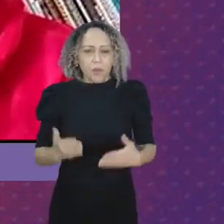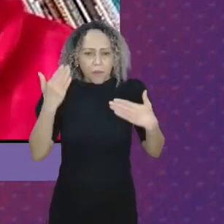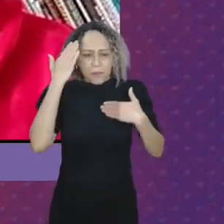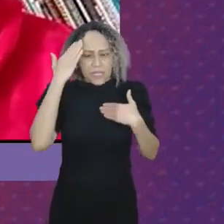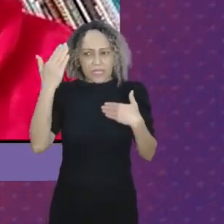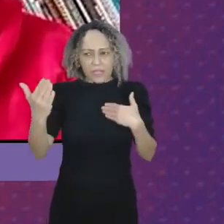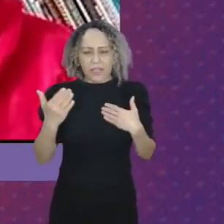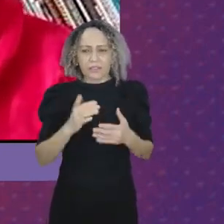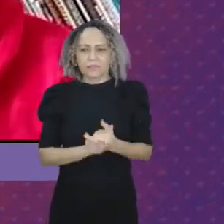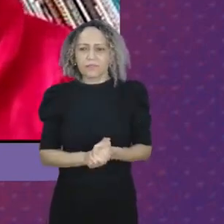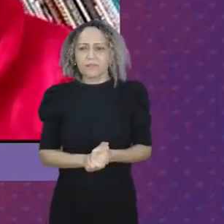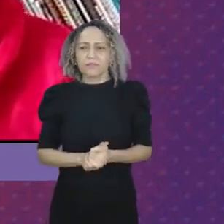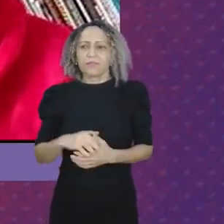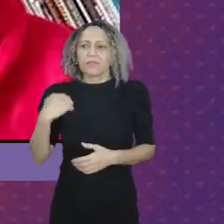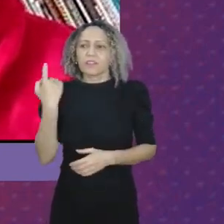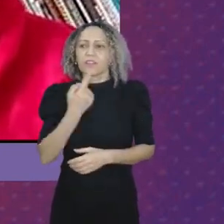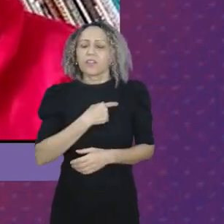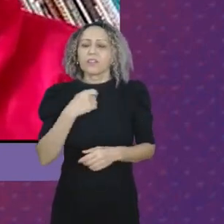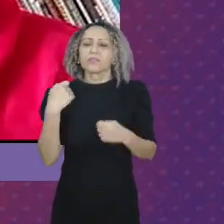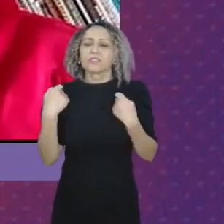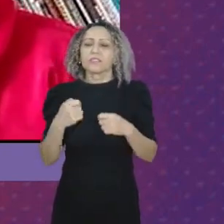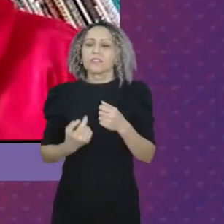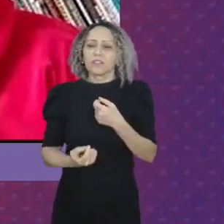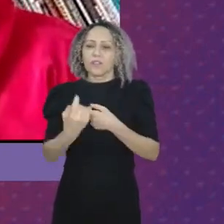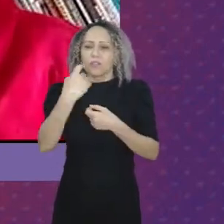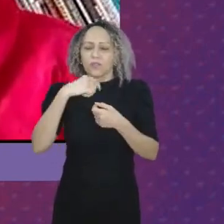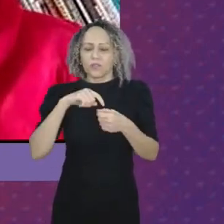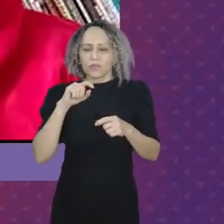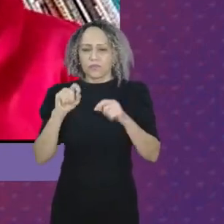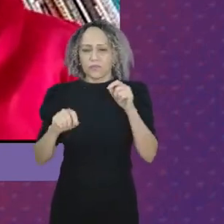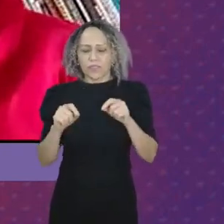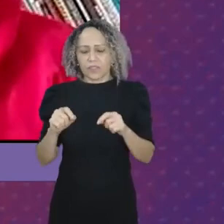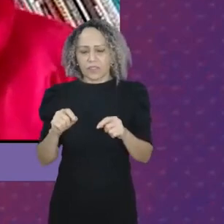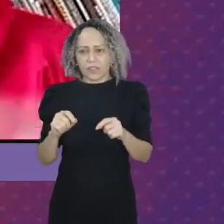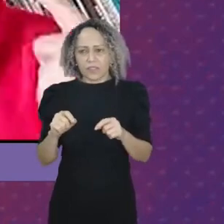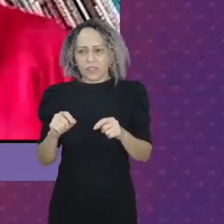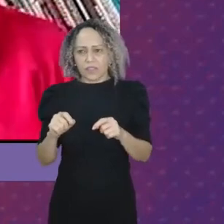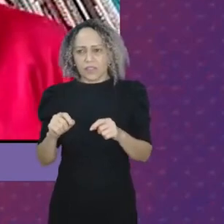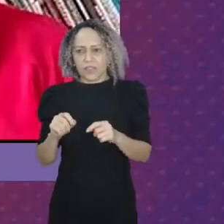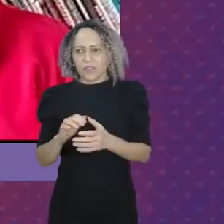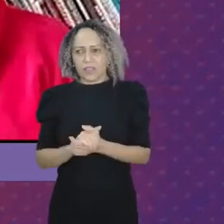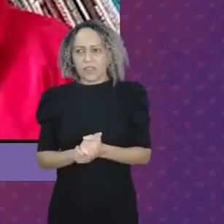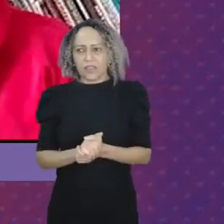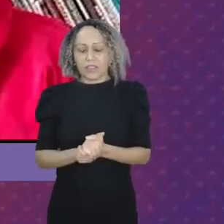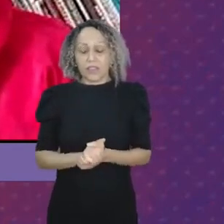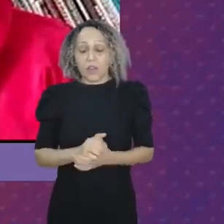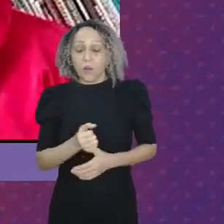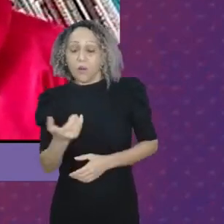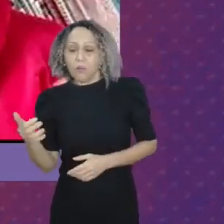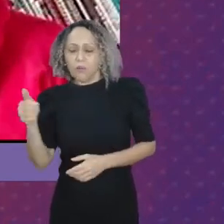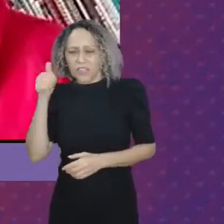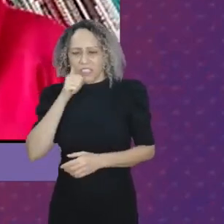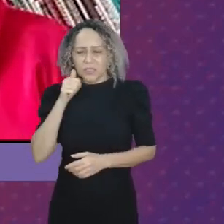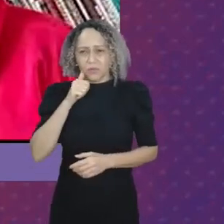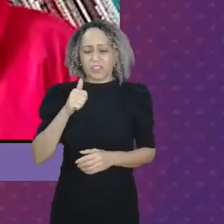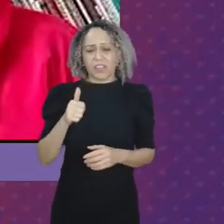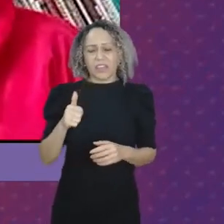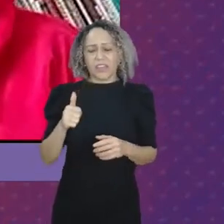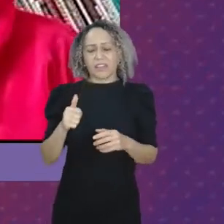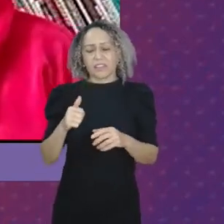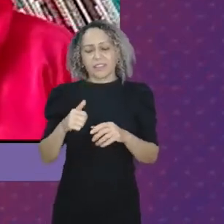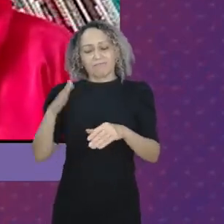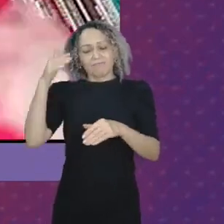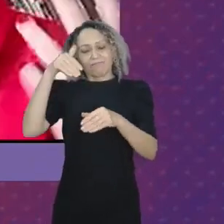Obrigada. A gente precisa retomar o nosso país mesmo, eleger muitas mulheres nas câmaras, nas